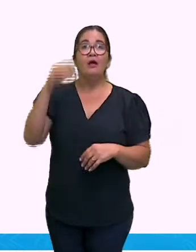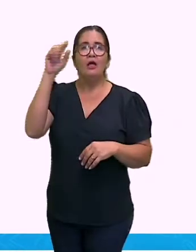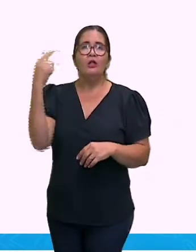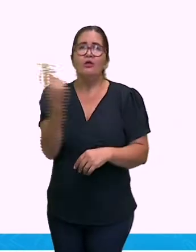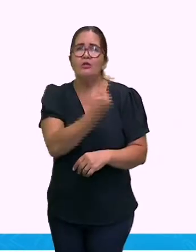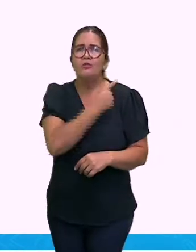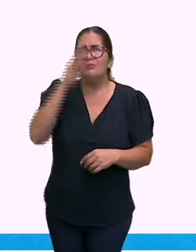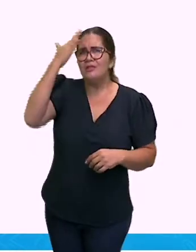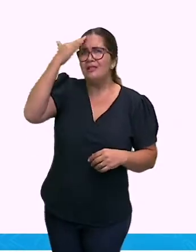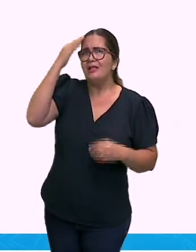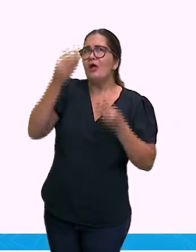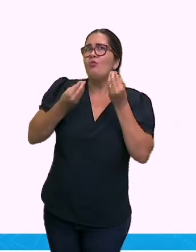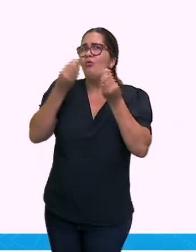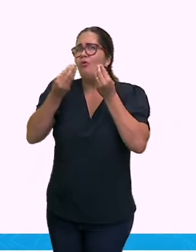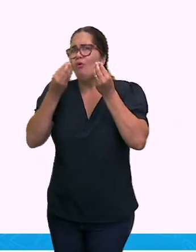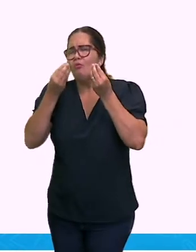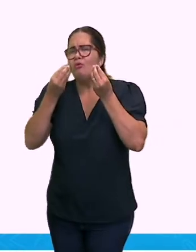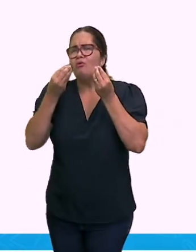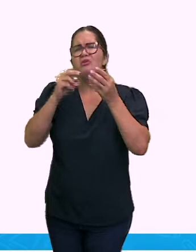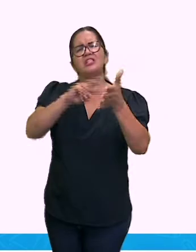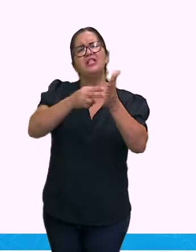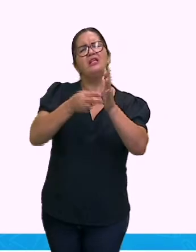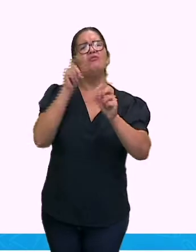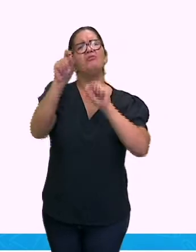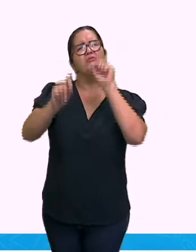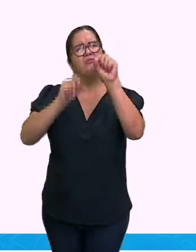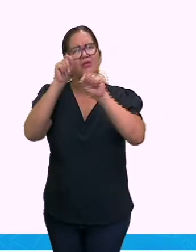o absolutismo monárquico.